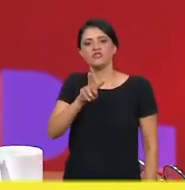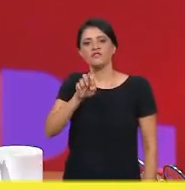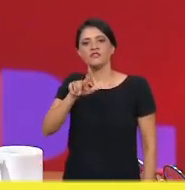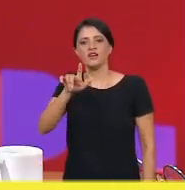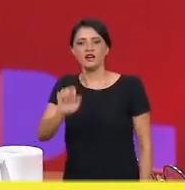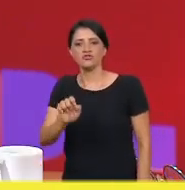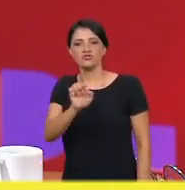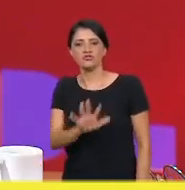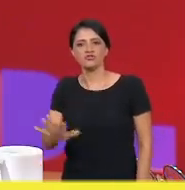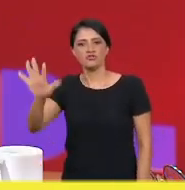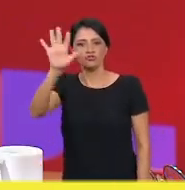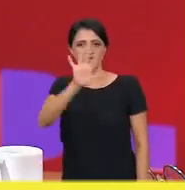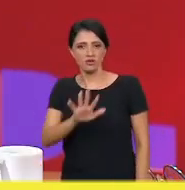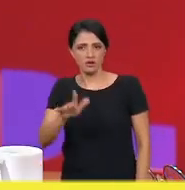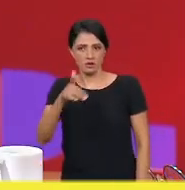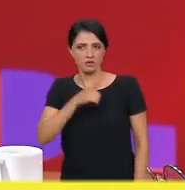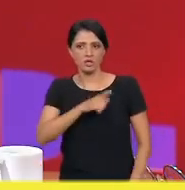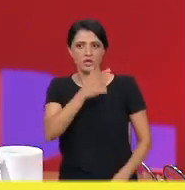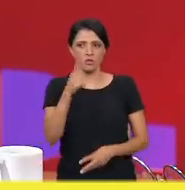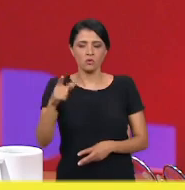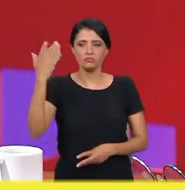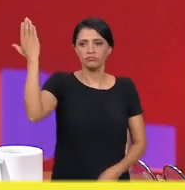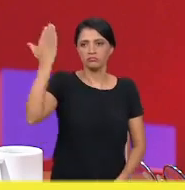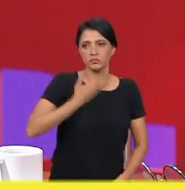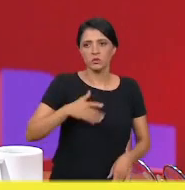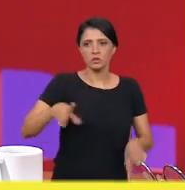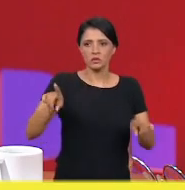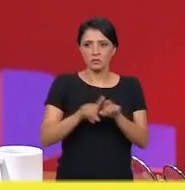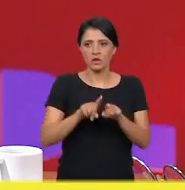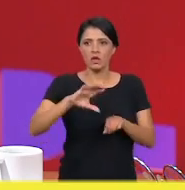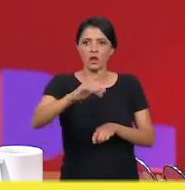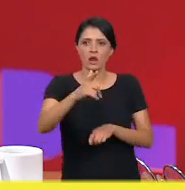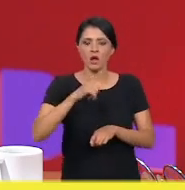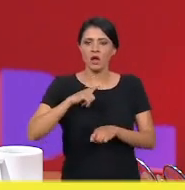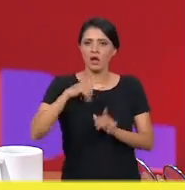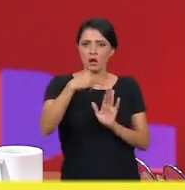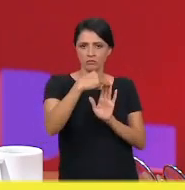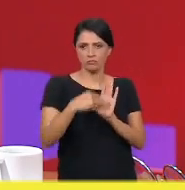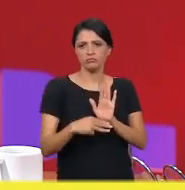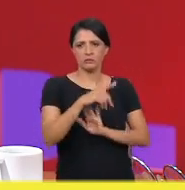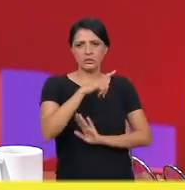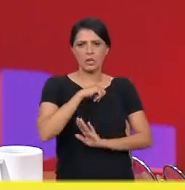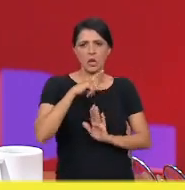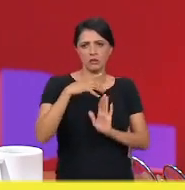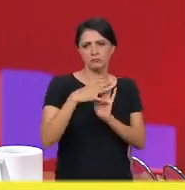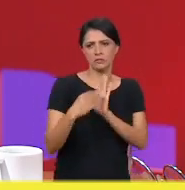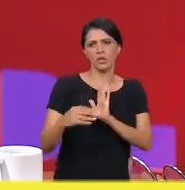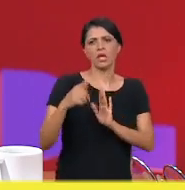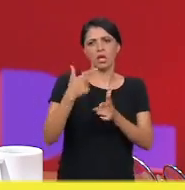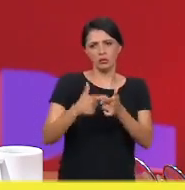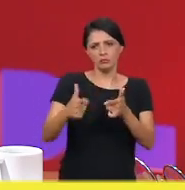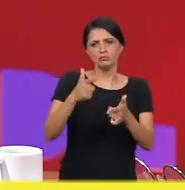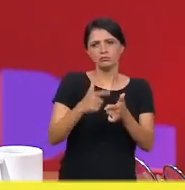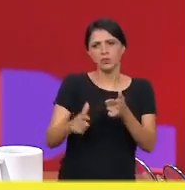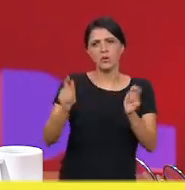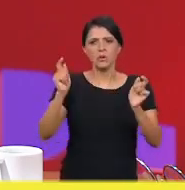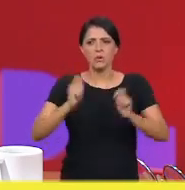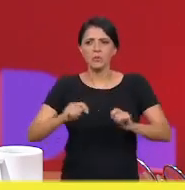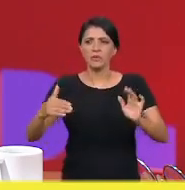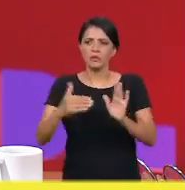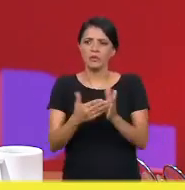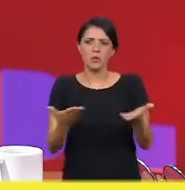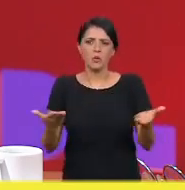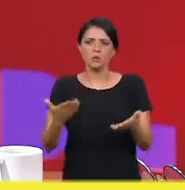várias comprovações observacionais. Claro que o modelo tem alguns problemas, ele pode ter, por exemplo, até hoje